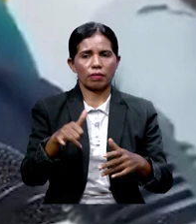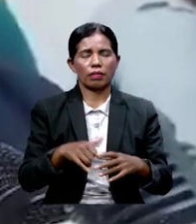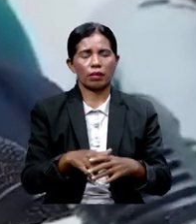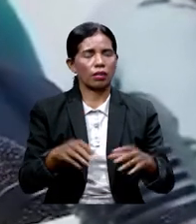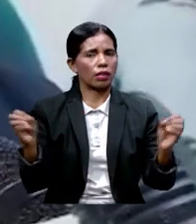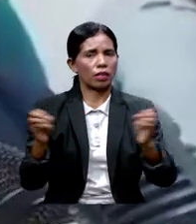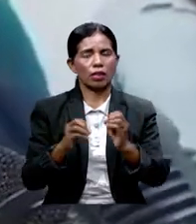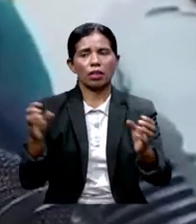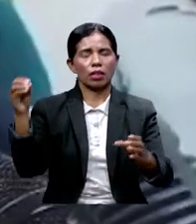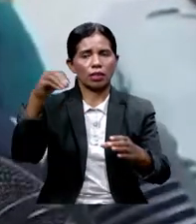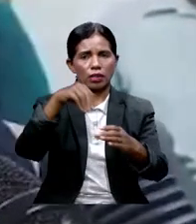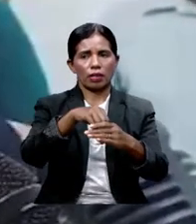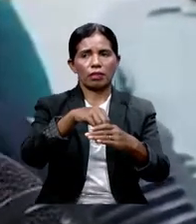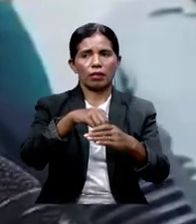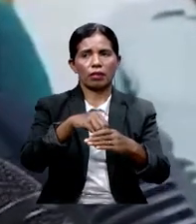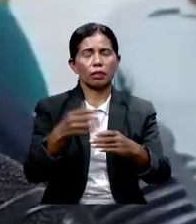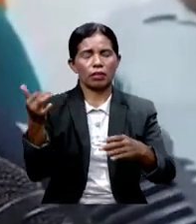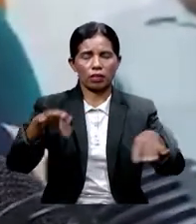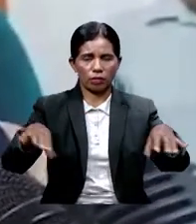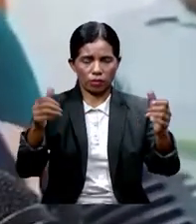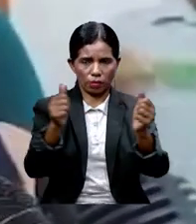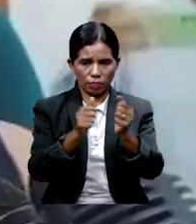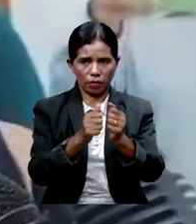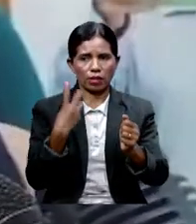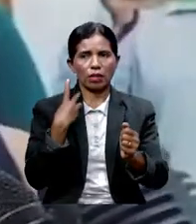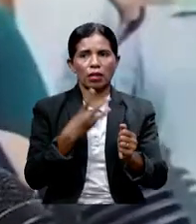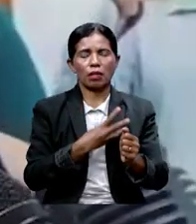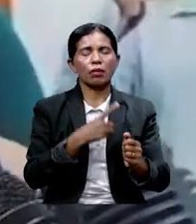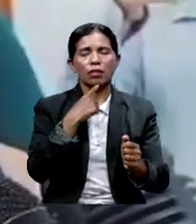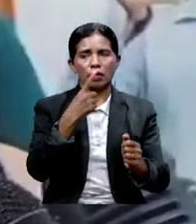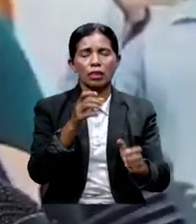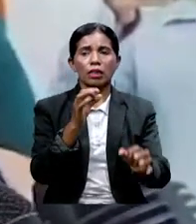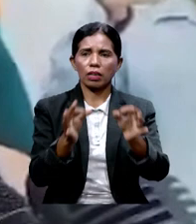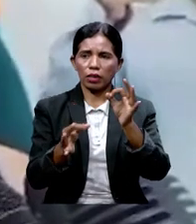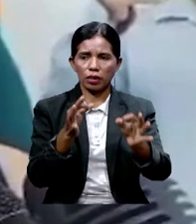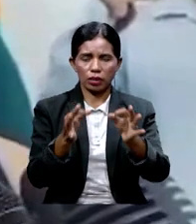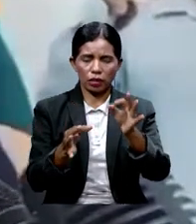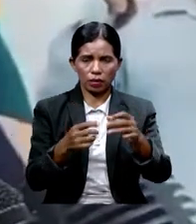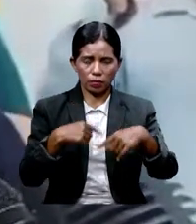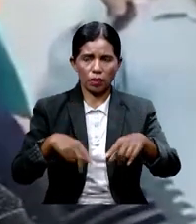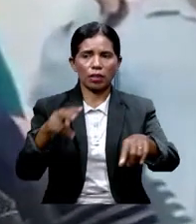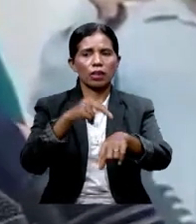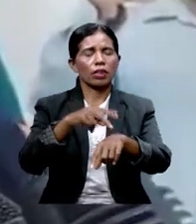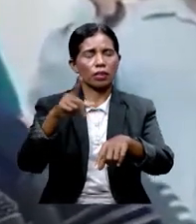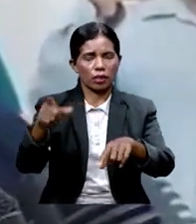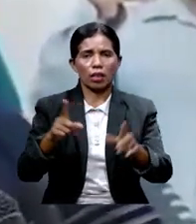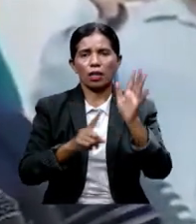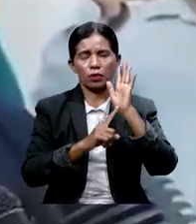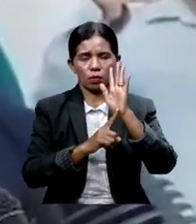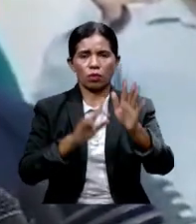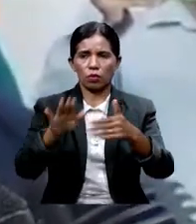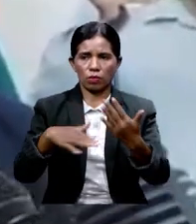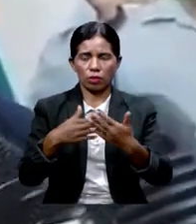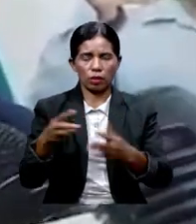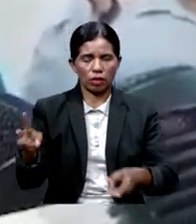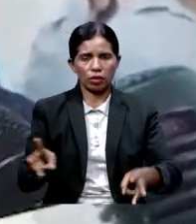tama ia ser ni contrato então a mim mas recomenda se ba se ba ia nacional que tá todo tu kata e a